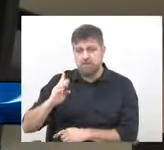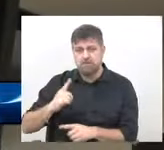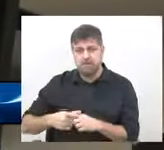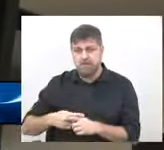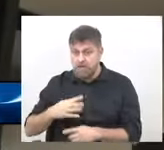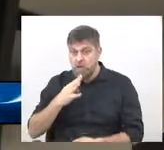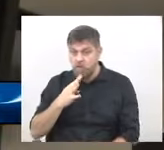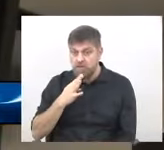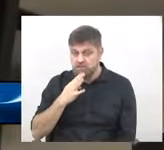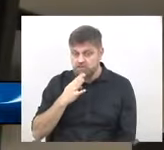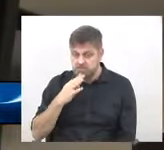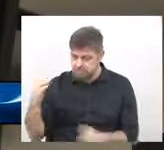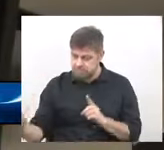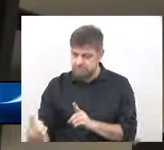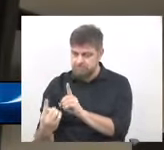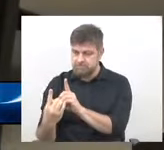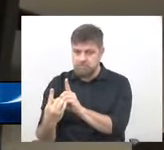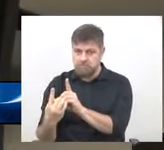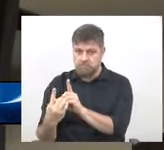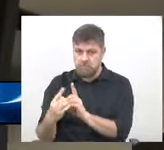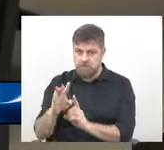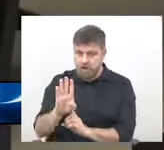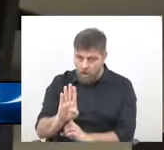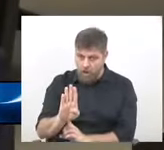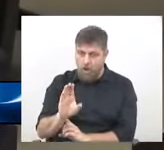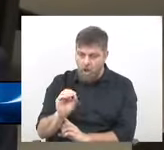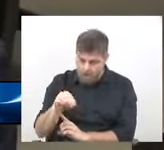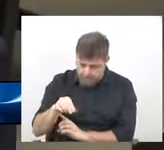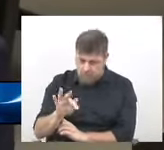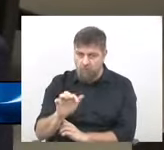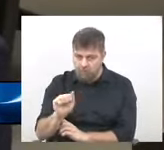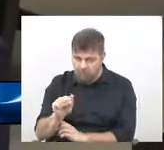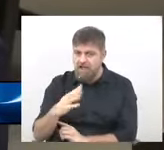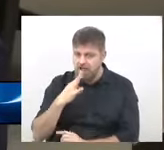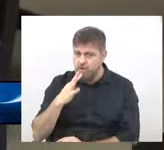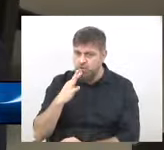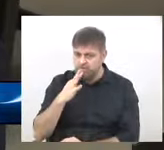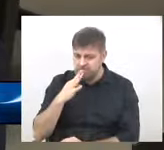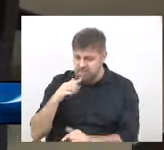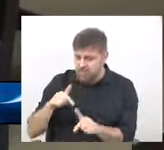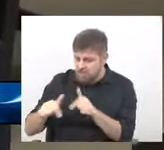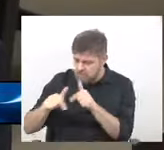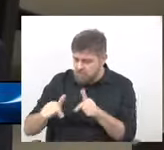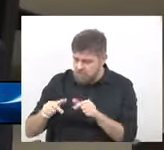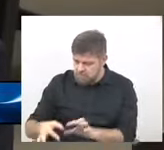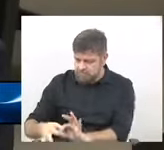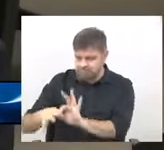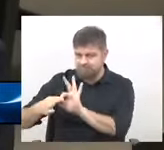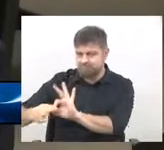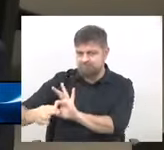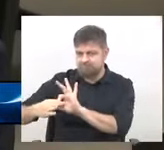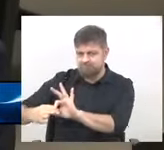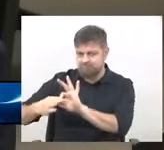conheci José Carlos Bonfá. Eu tive o prazer de trabalhar com ele.